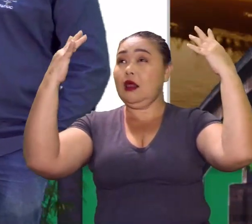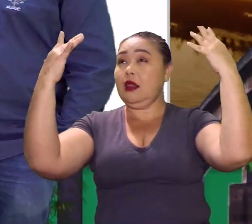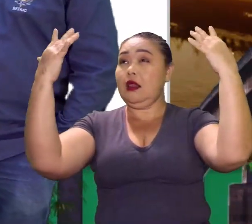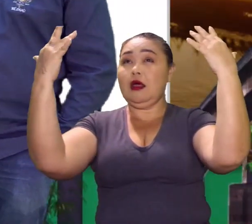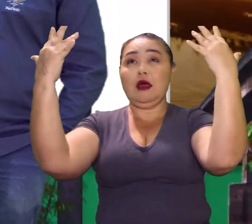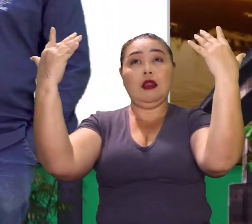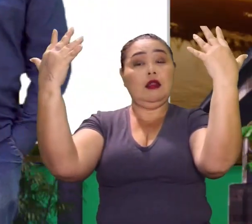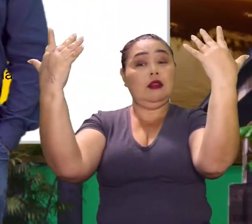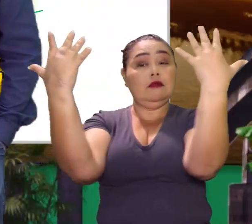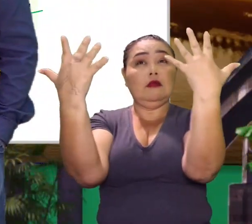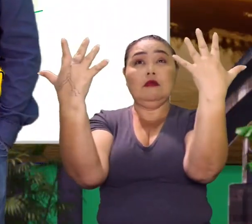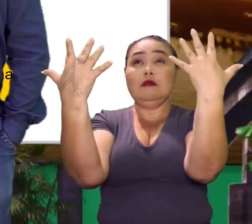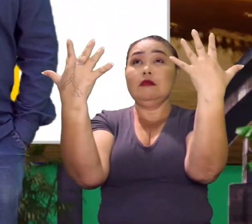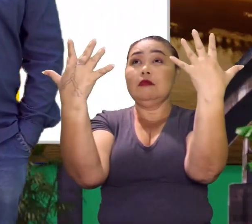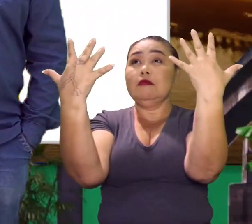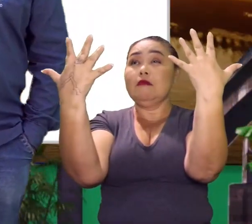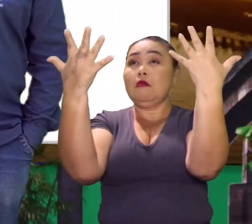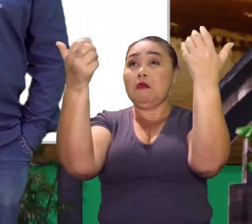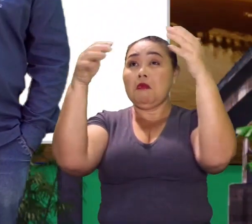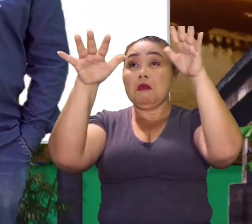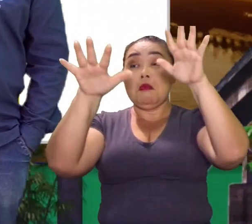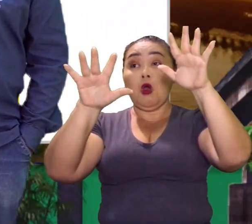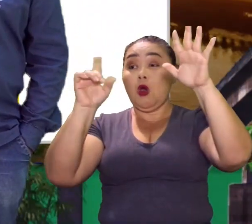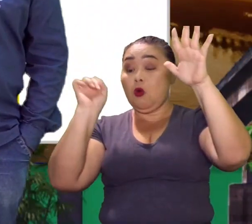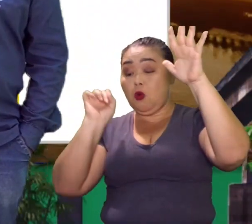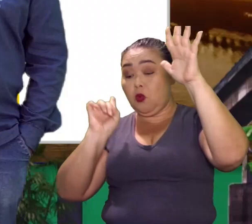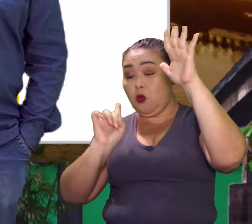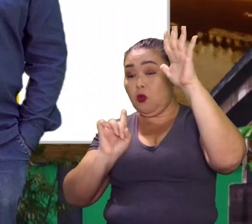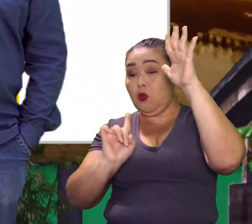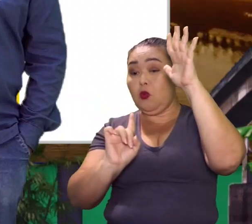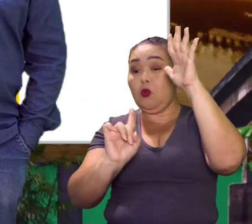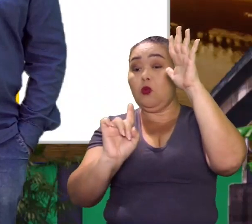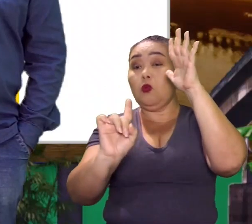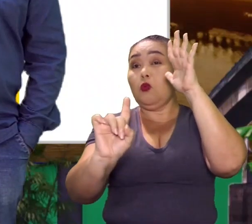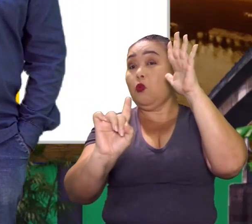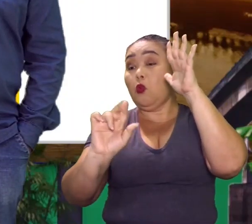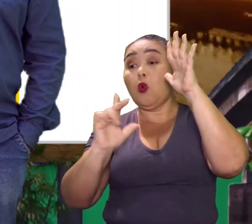paisagem natural, não humanizada, porque ela está ali na